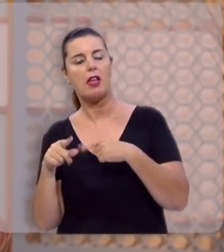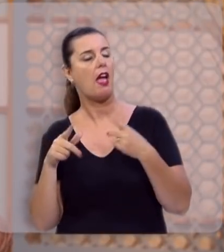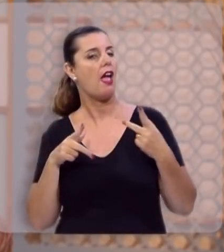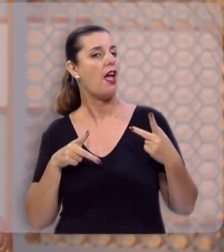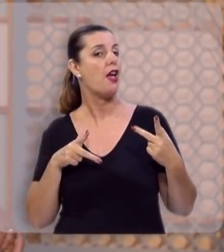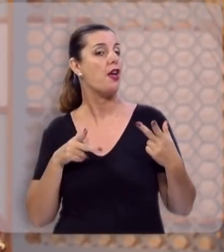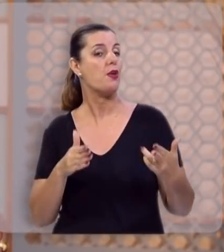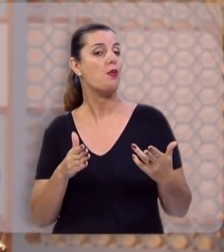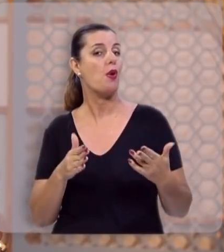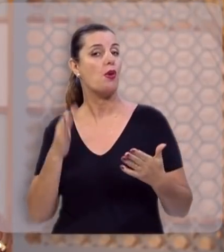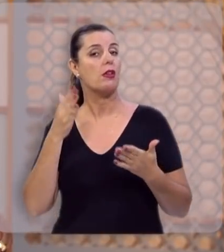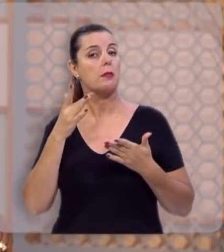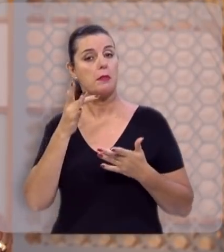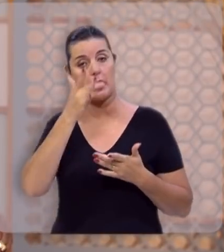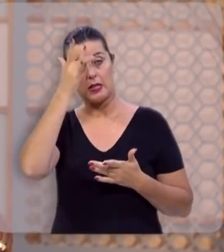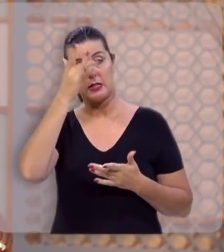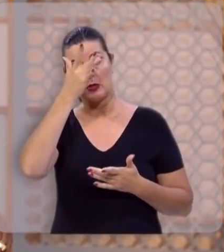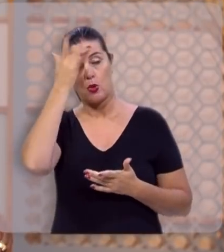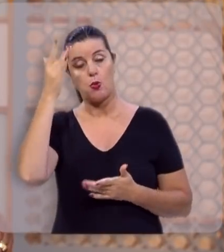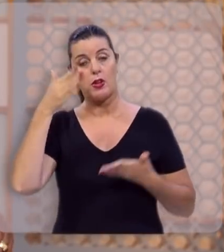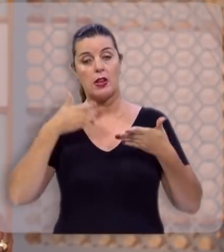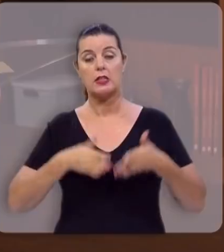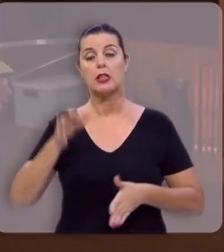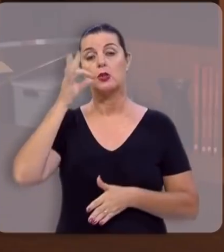do Espírito.